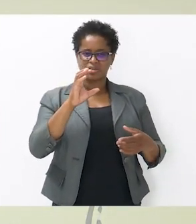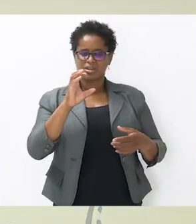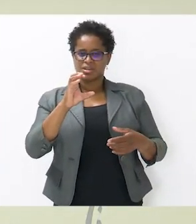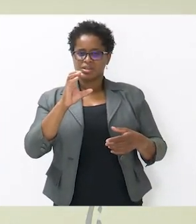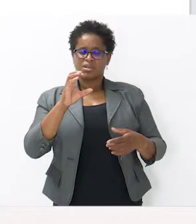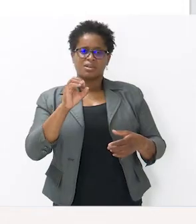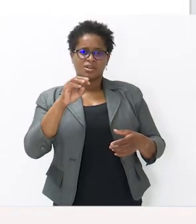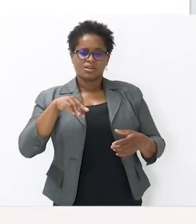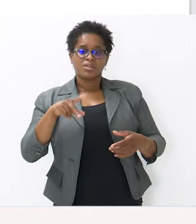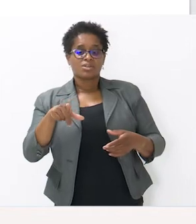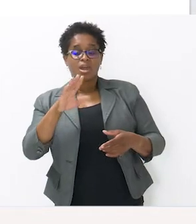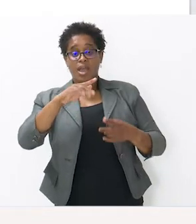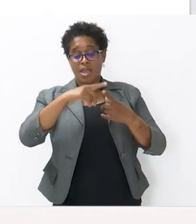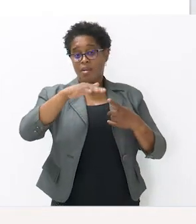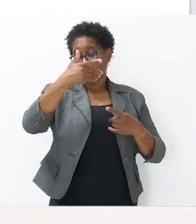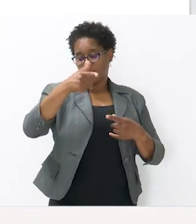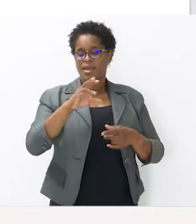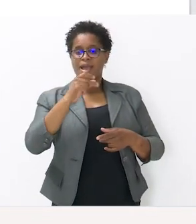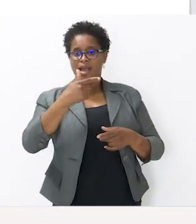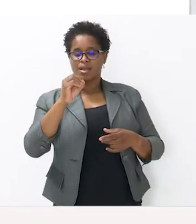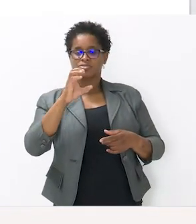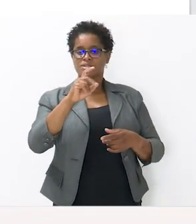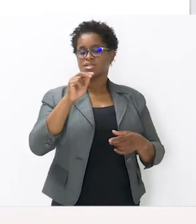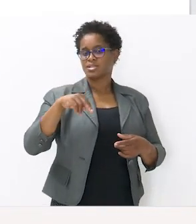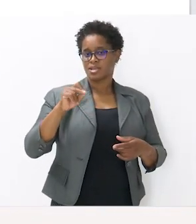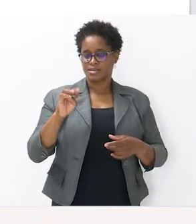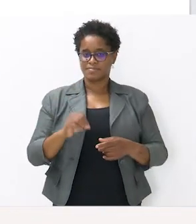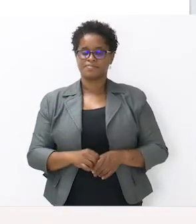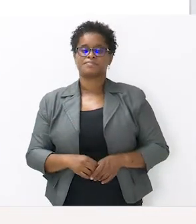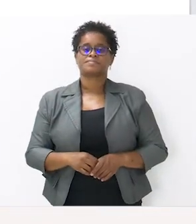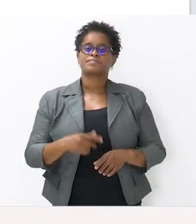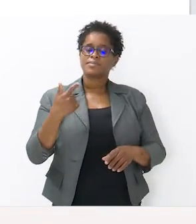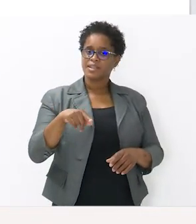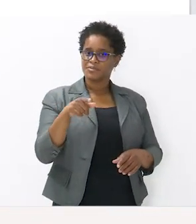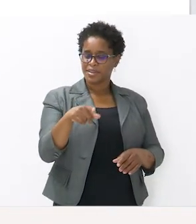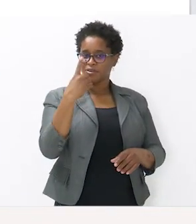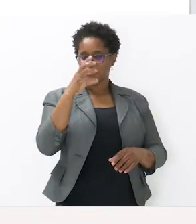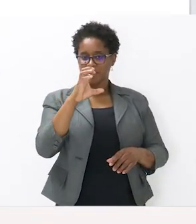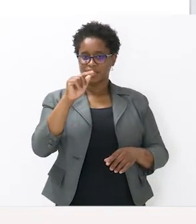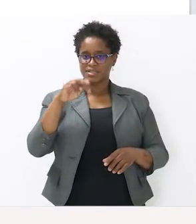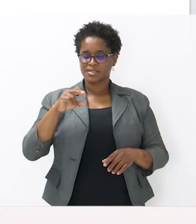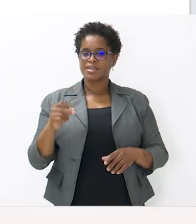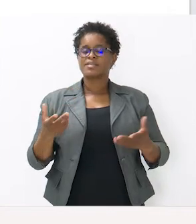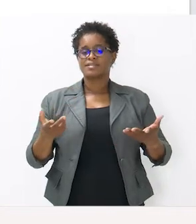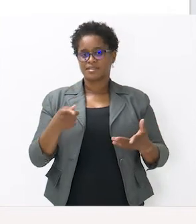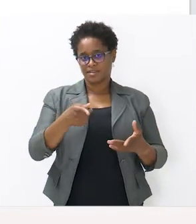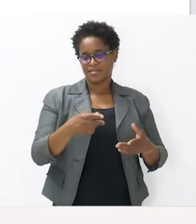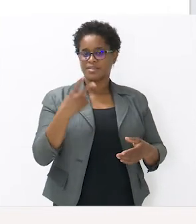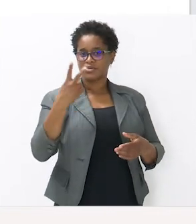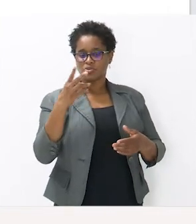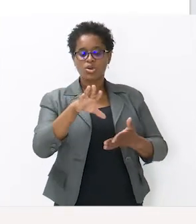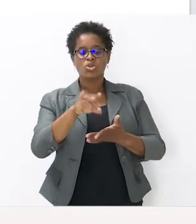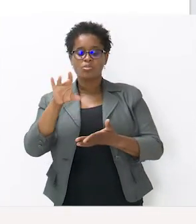a primeira opção, atos e cenas. E temos aqui uma cena equivale a, temos